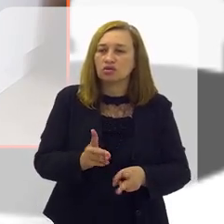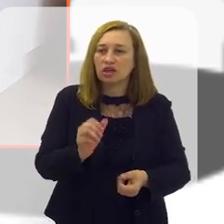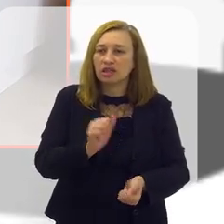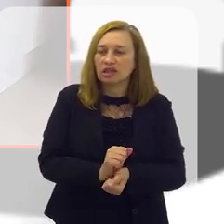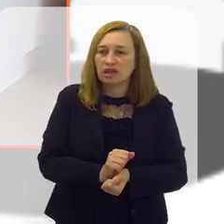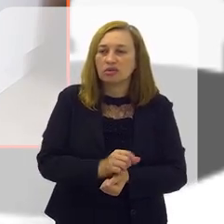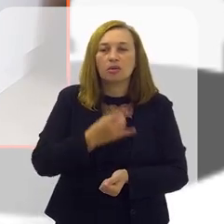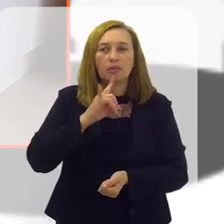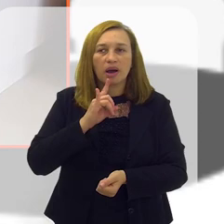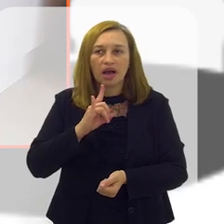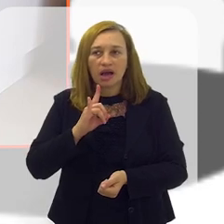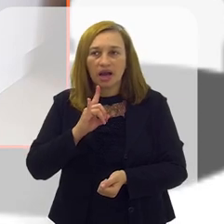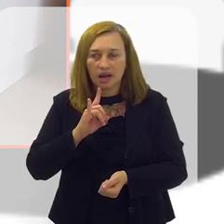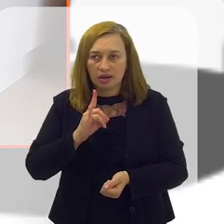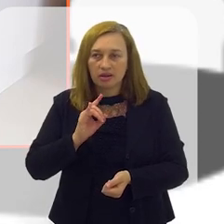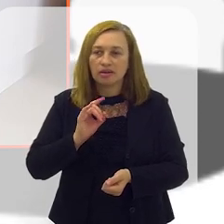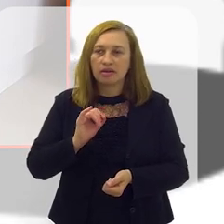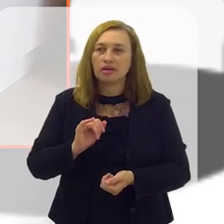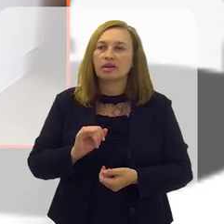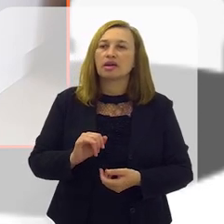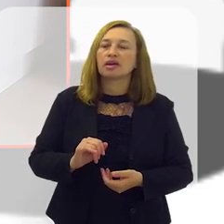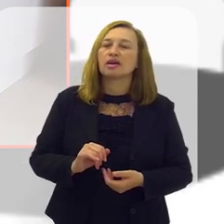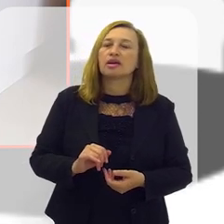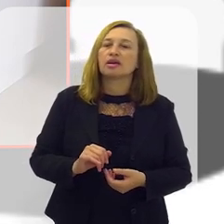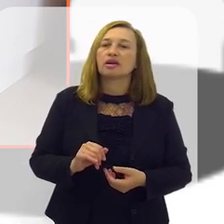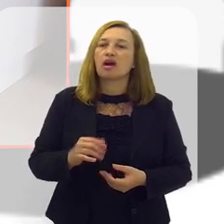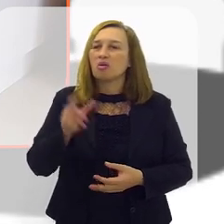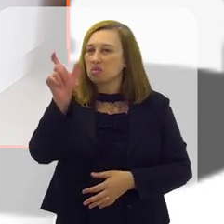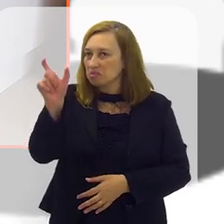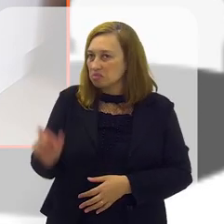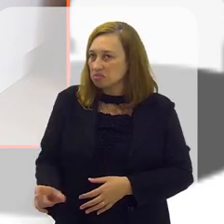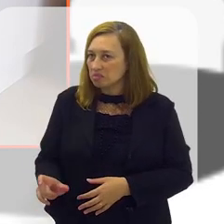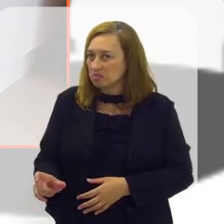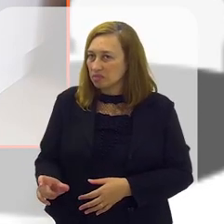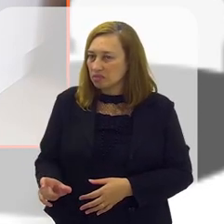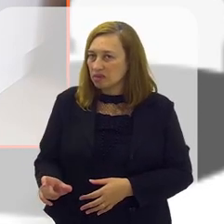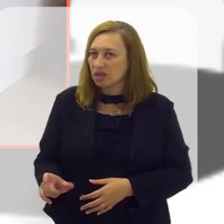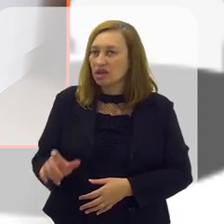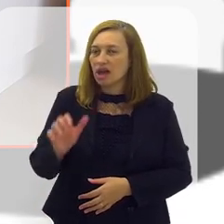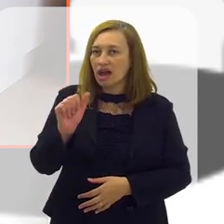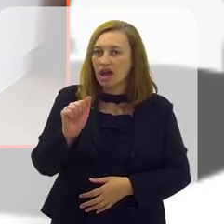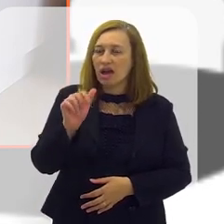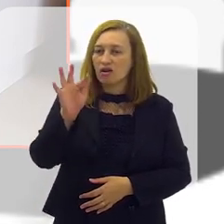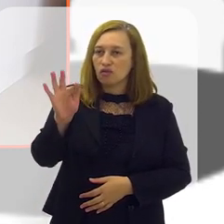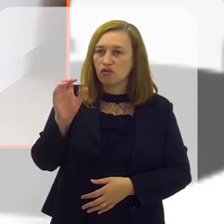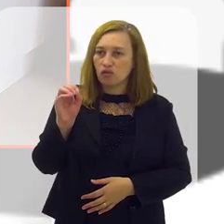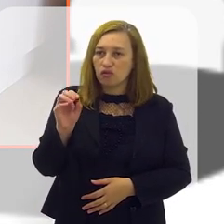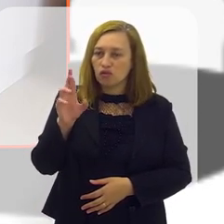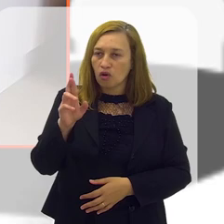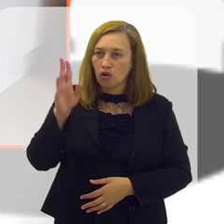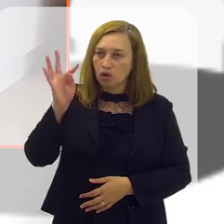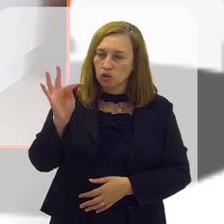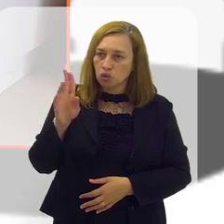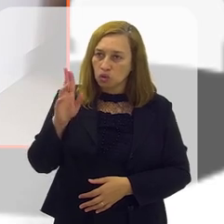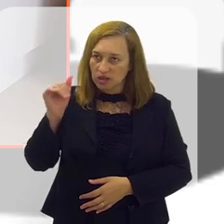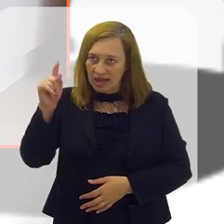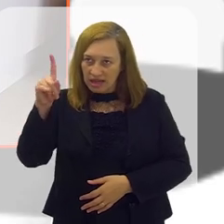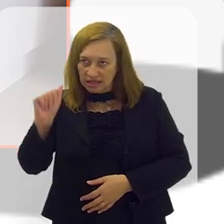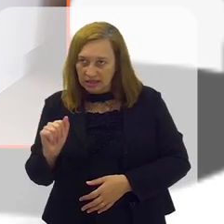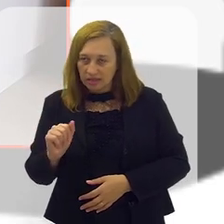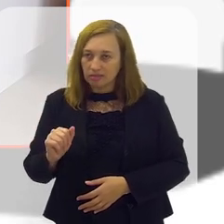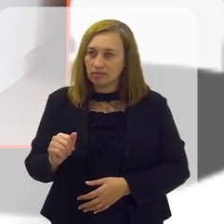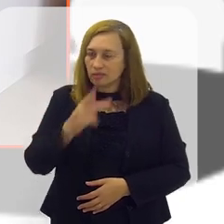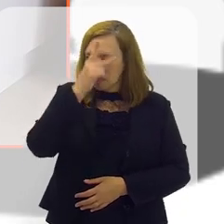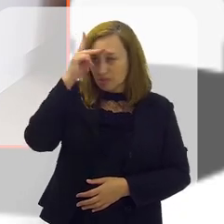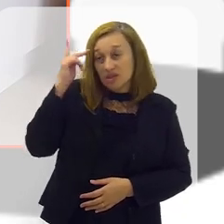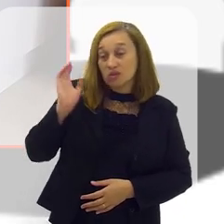beber, praticando a programação de Alcoólicos Anônimos, é uma pessoa afortunada. Na verdade, quem encontra